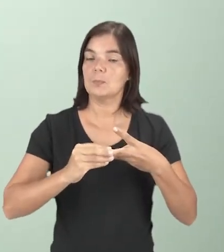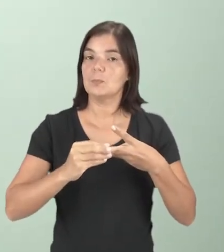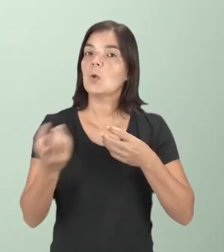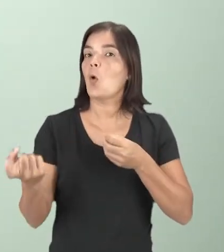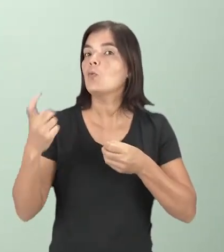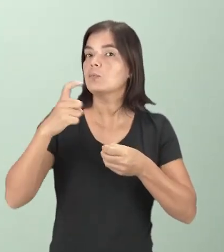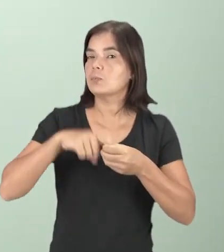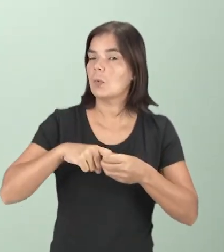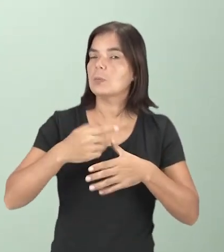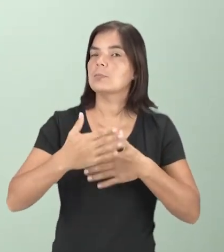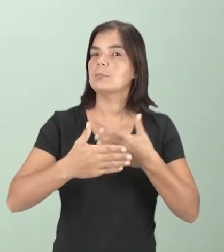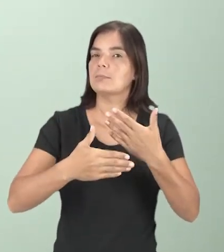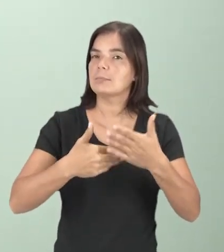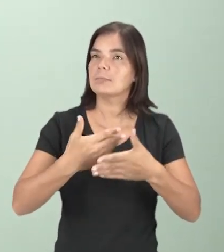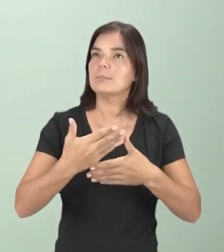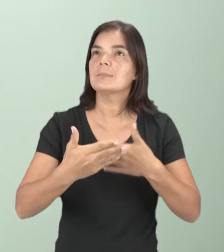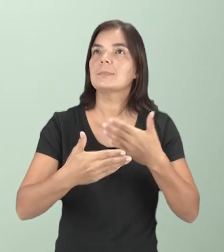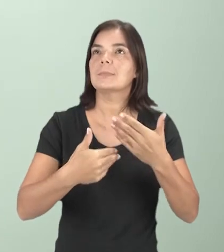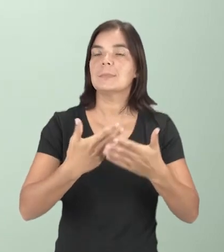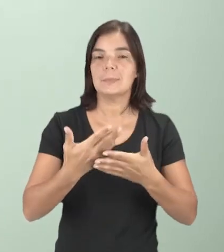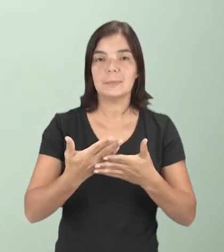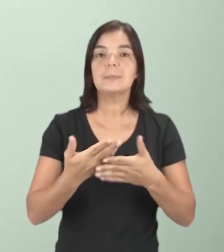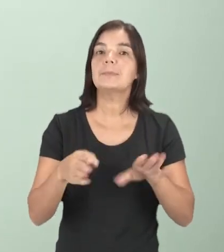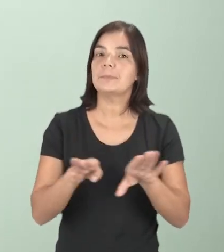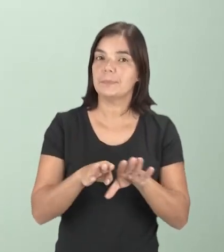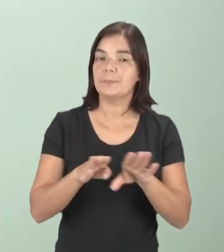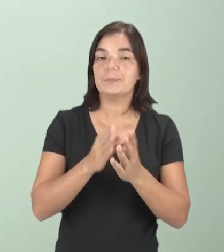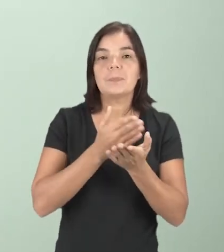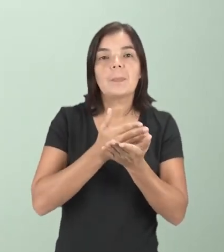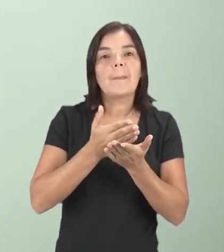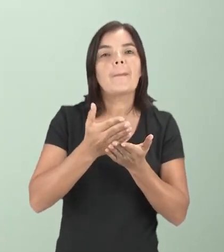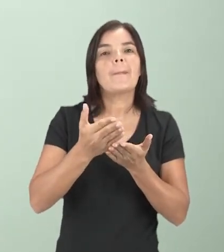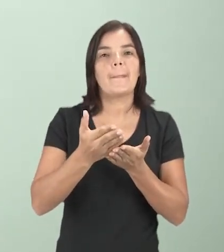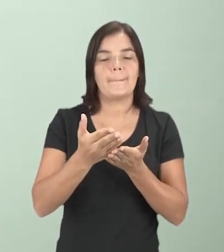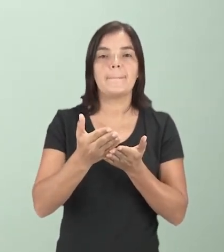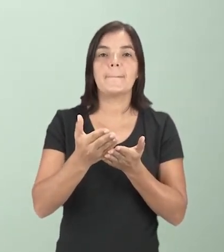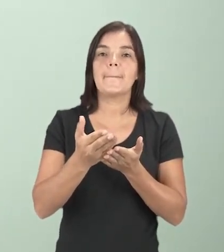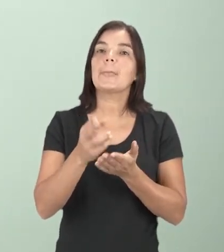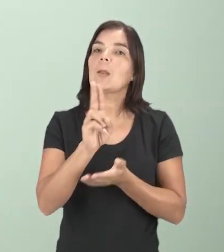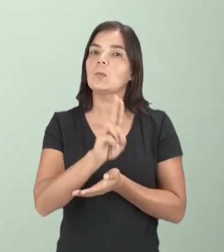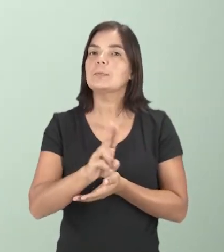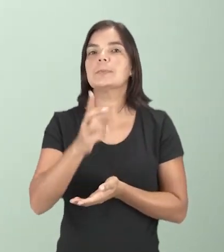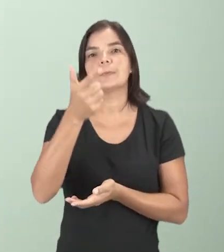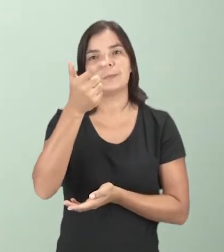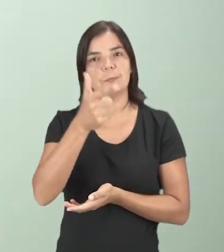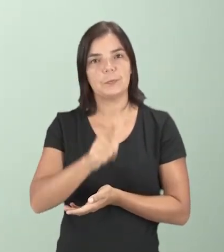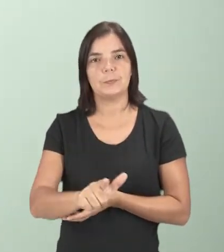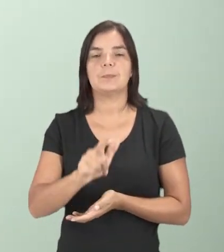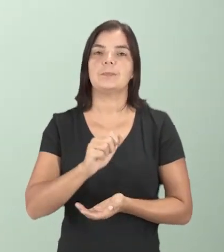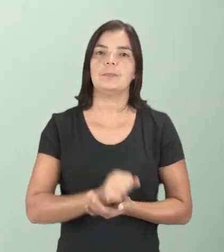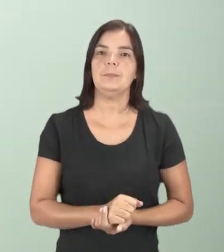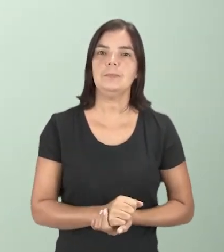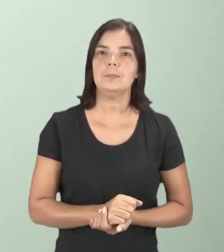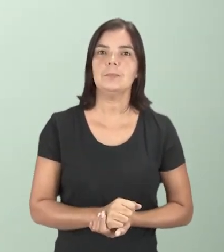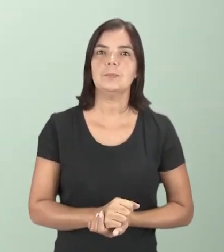regeneram, com o tempo elas vão ser regeneradas e vão começar funcionando normalmente.